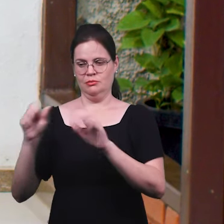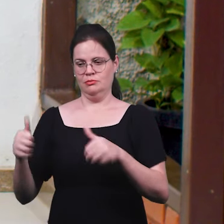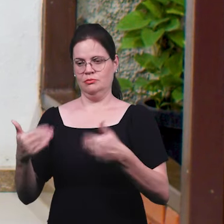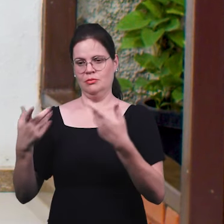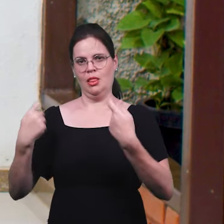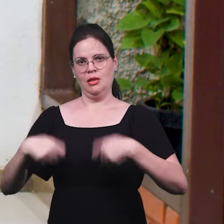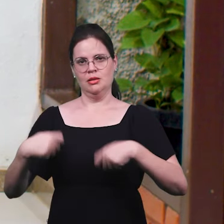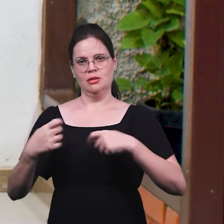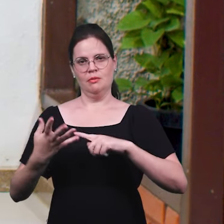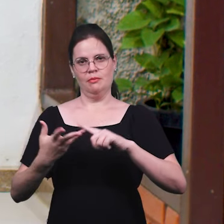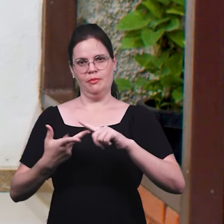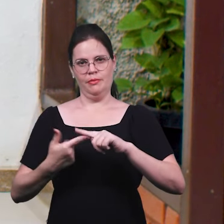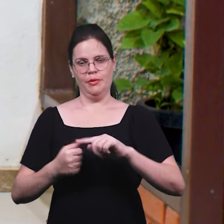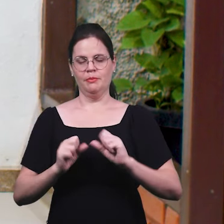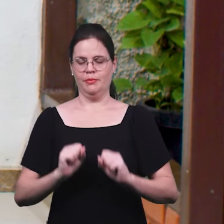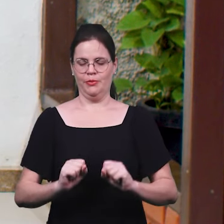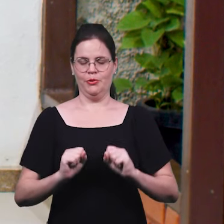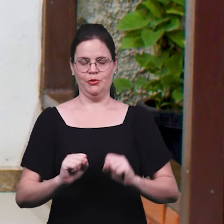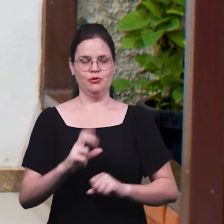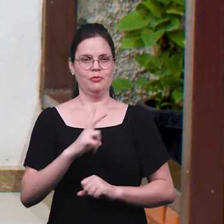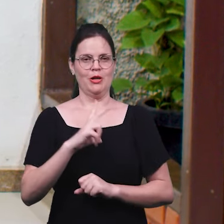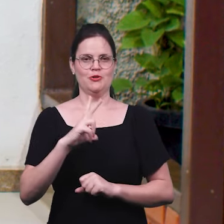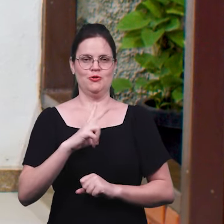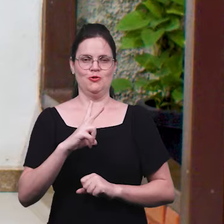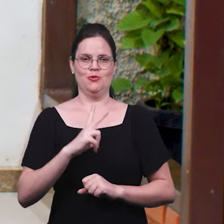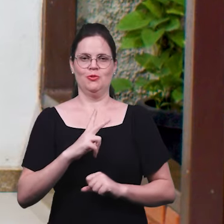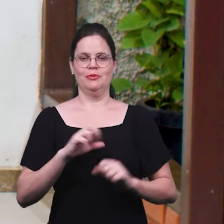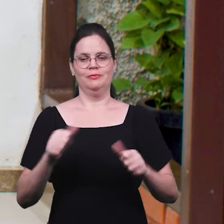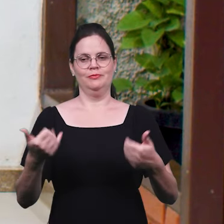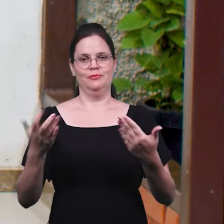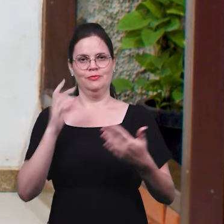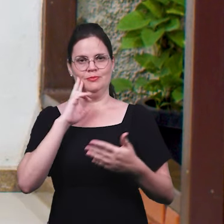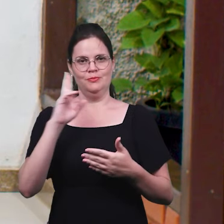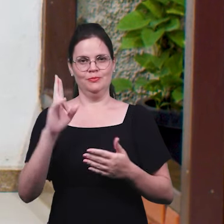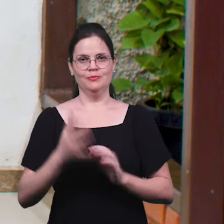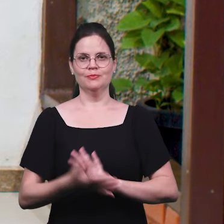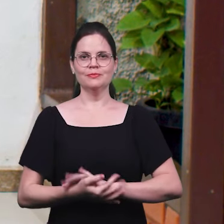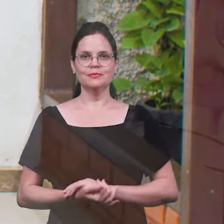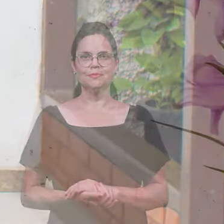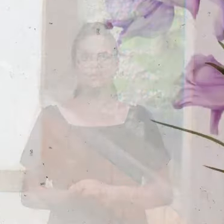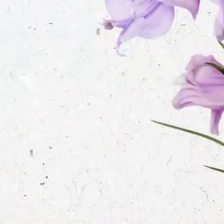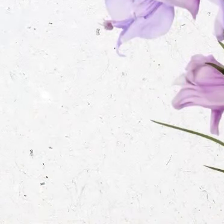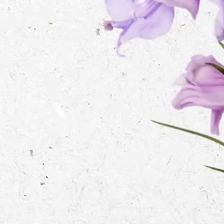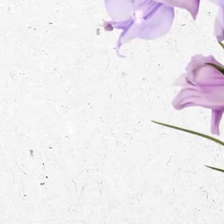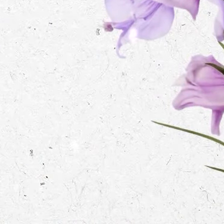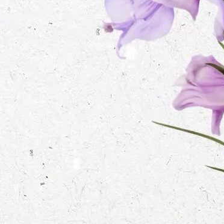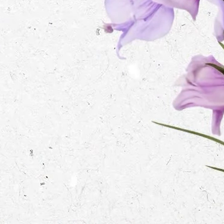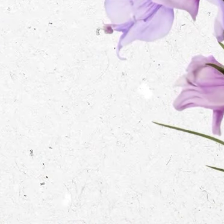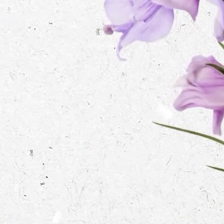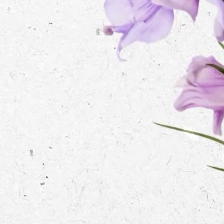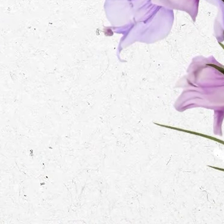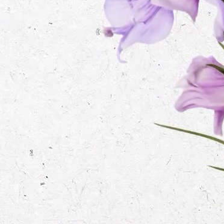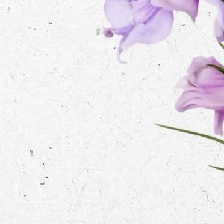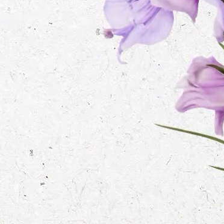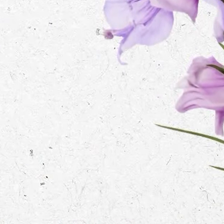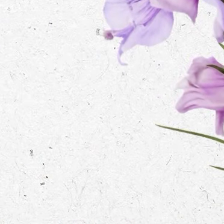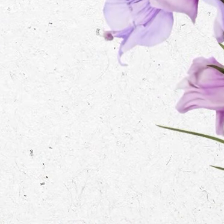Coloque diante do Senhor os seus motivos pessoais, aquilo que tem no coração de cada um.